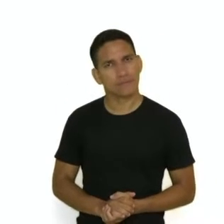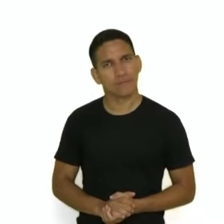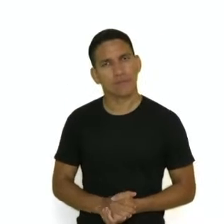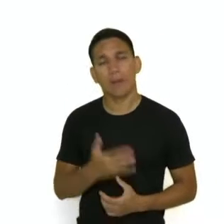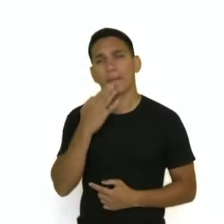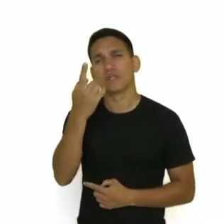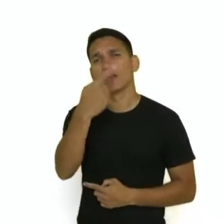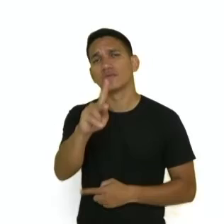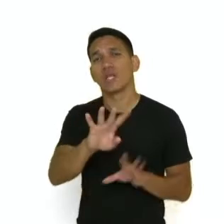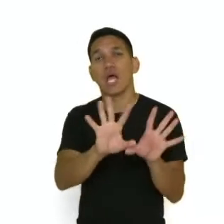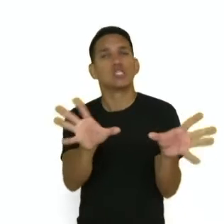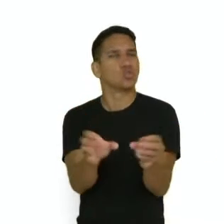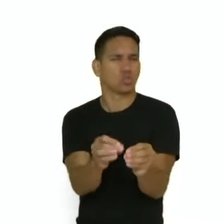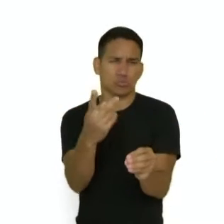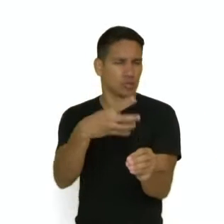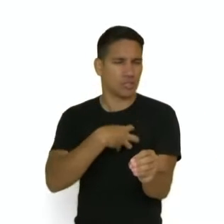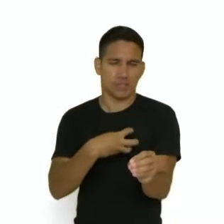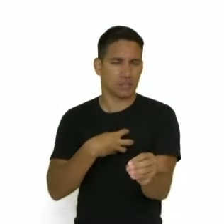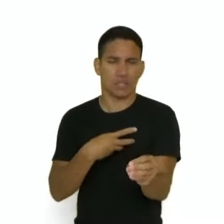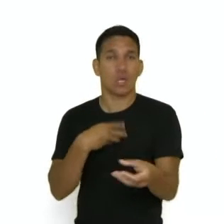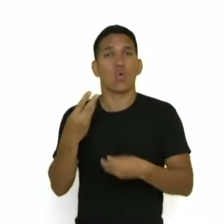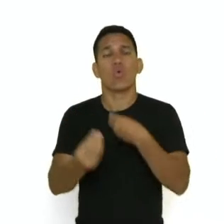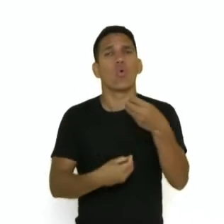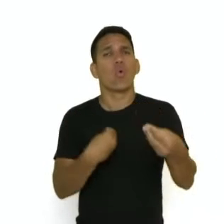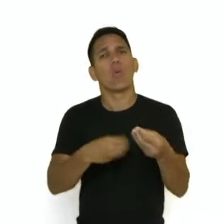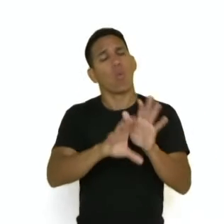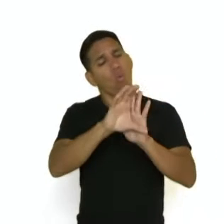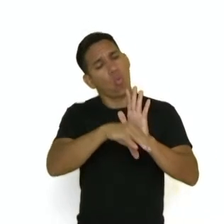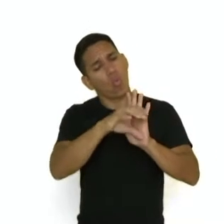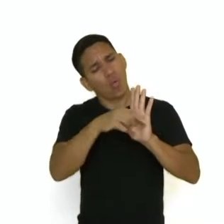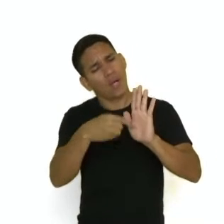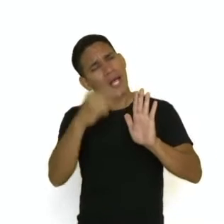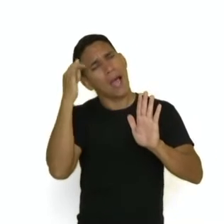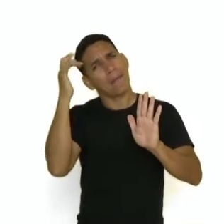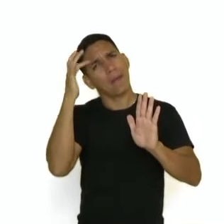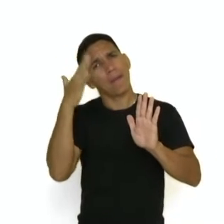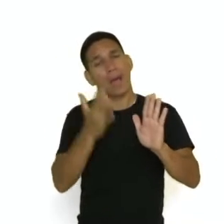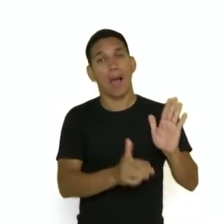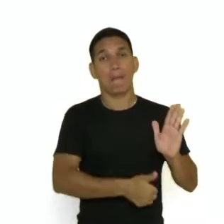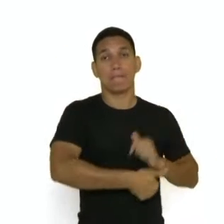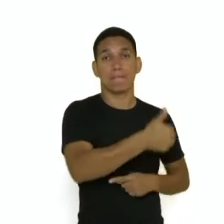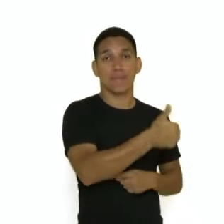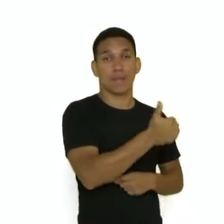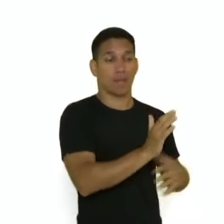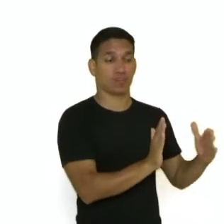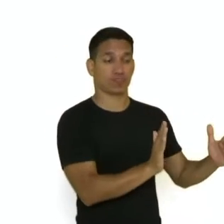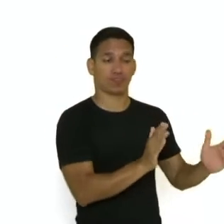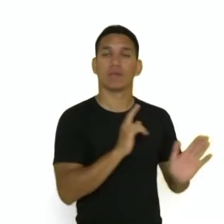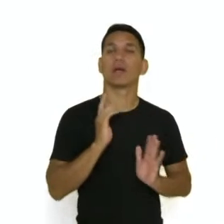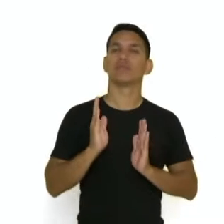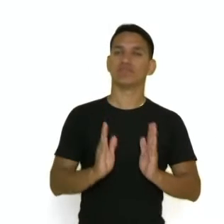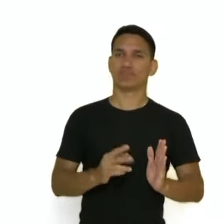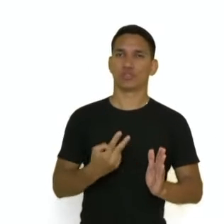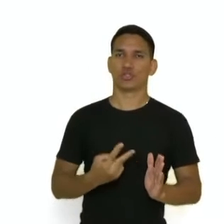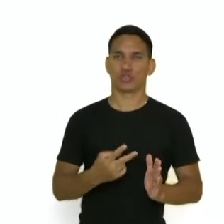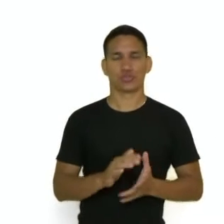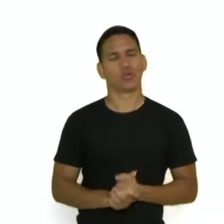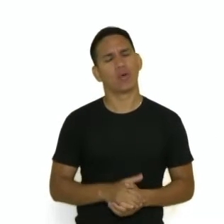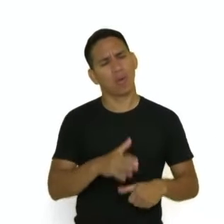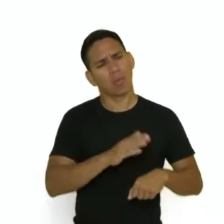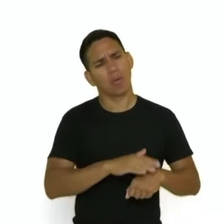Resuma, com suas palavras, como a noção de cultura foi pensada na primeira e na segunda fase